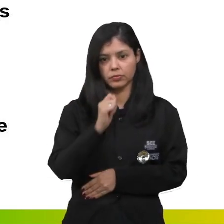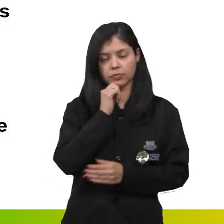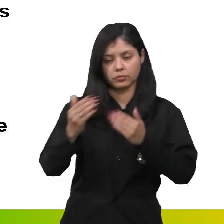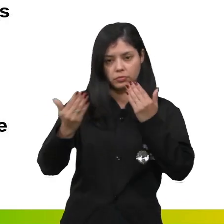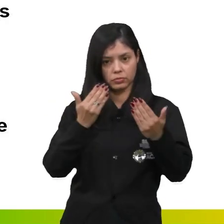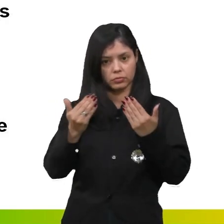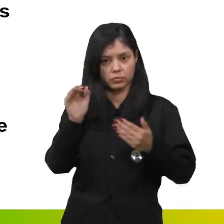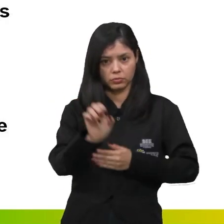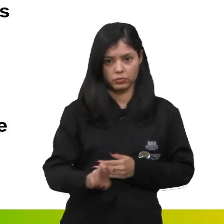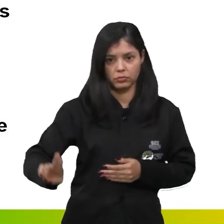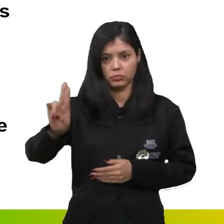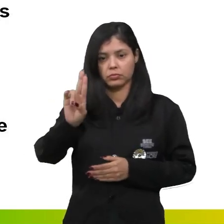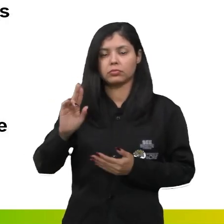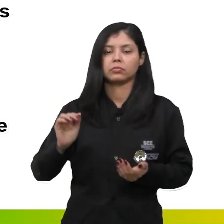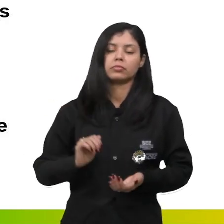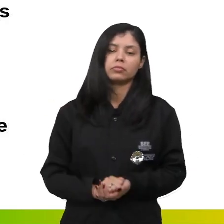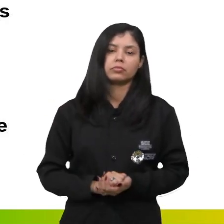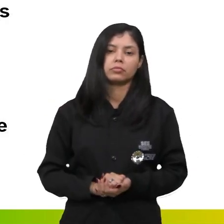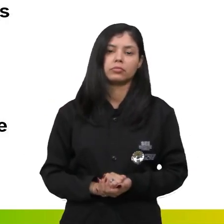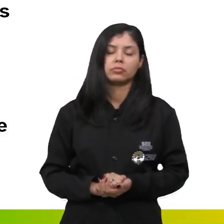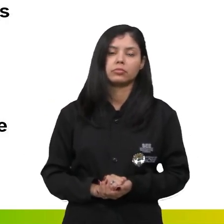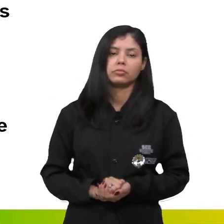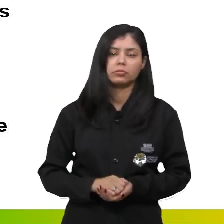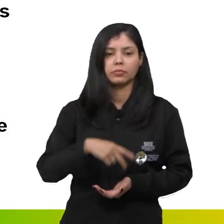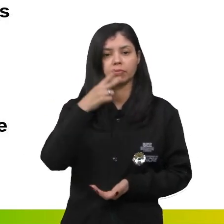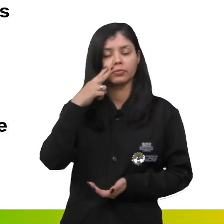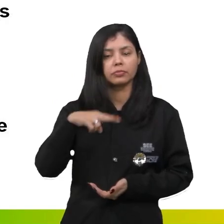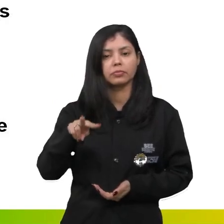comparação com a Europa naquele momento? Então, para você